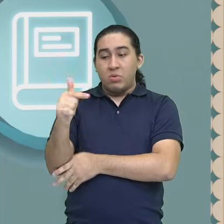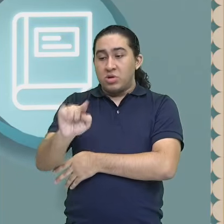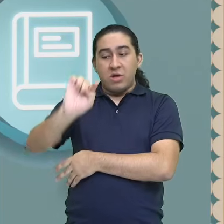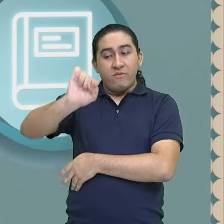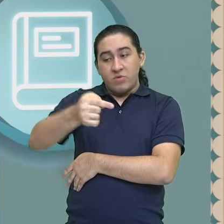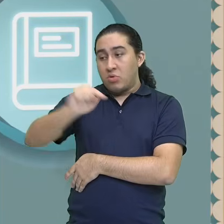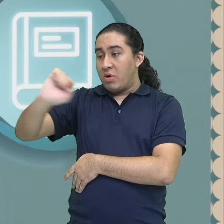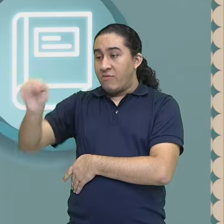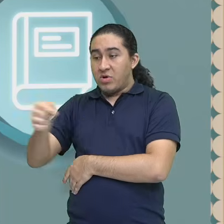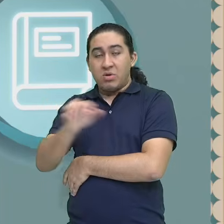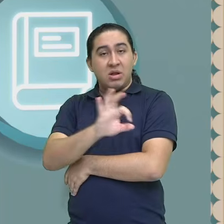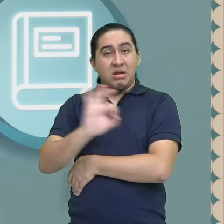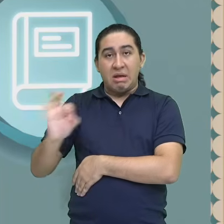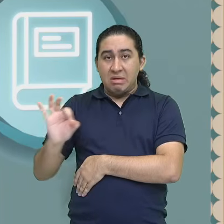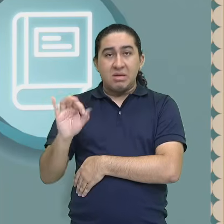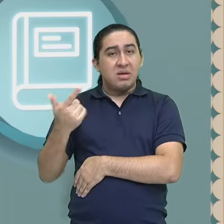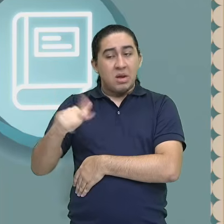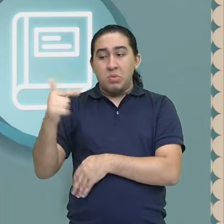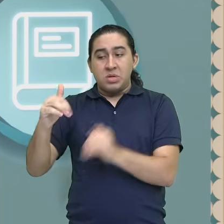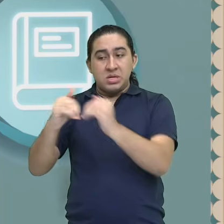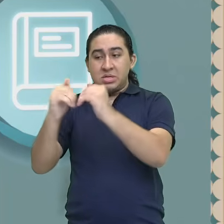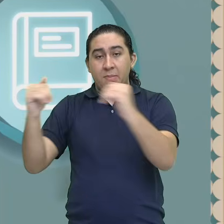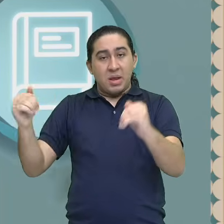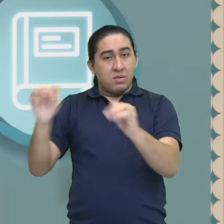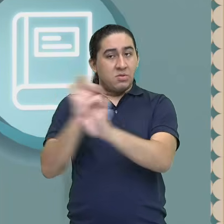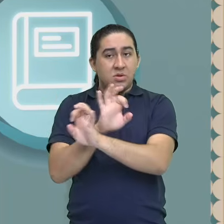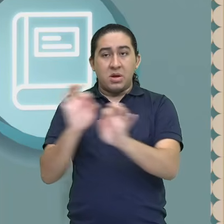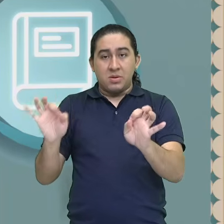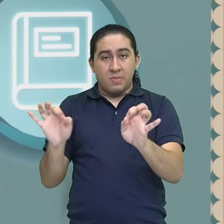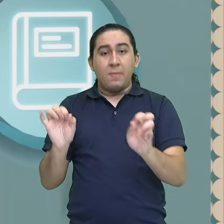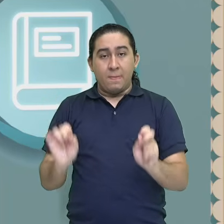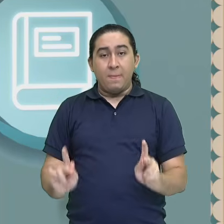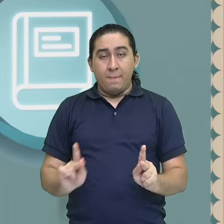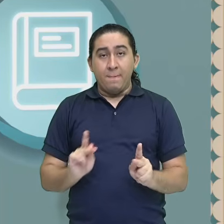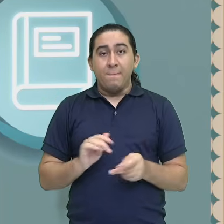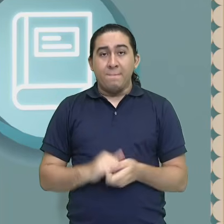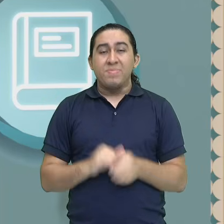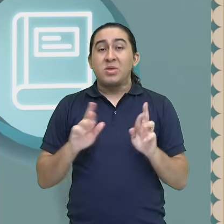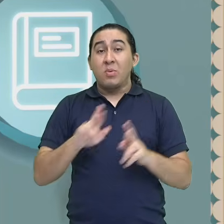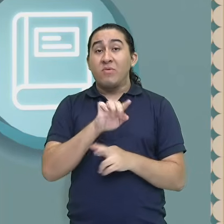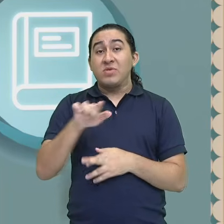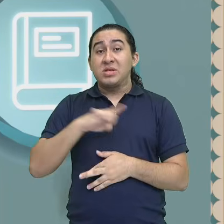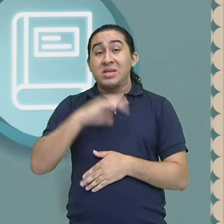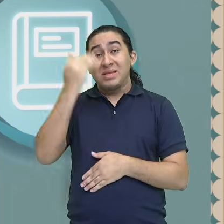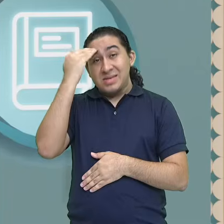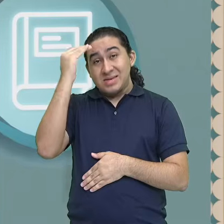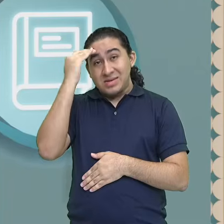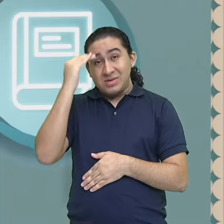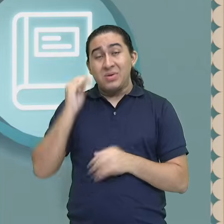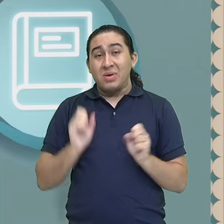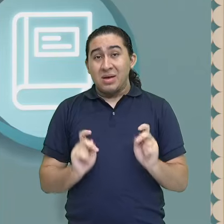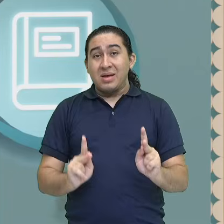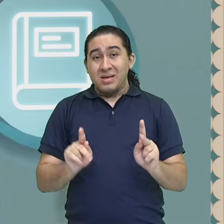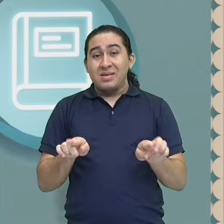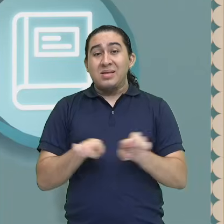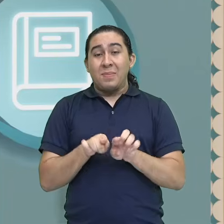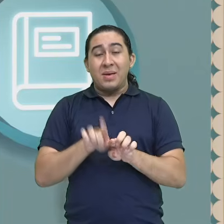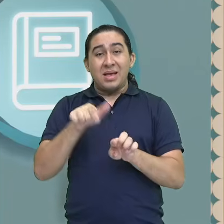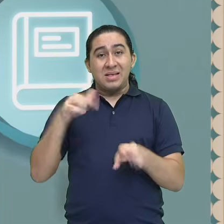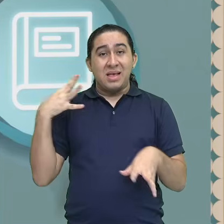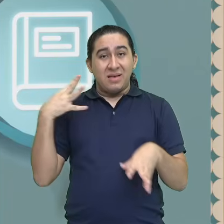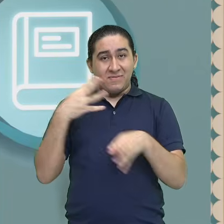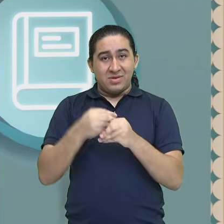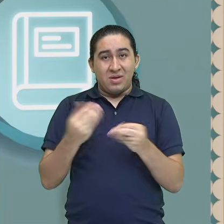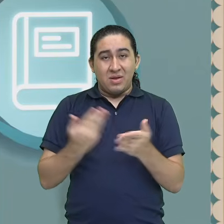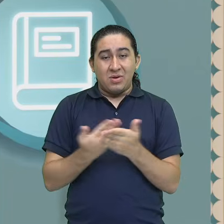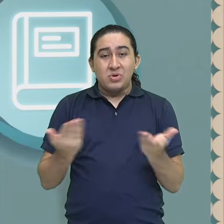vem ela separadinha ali pela vírgula por travessão. Espero que vocês tenham compreendido essa